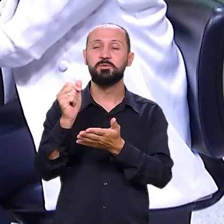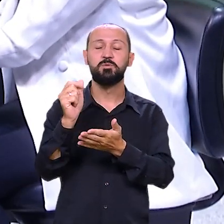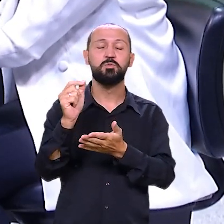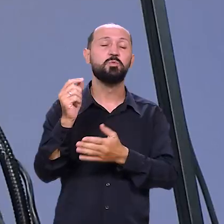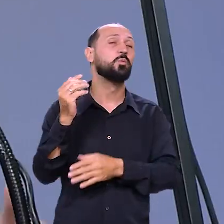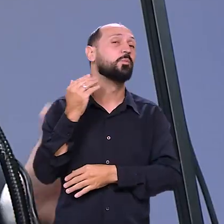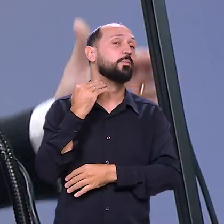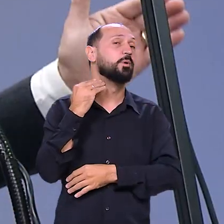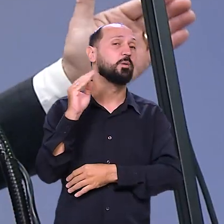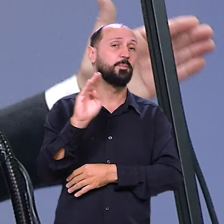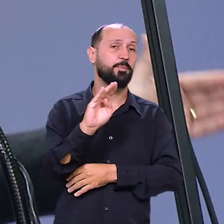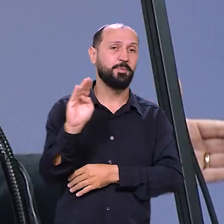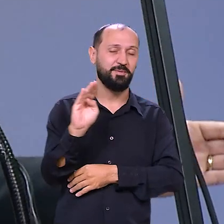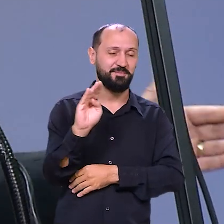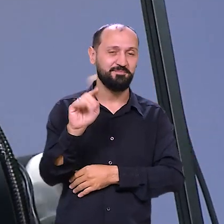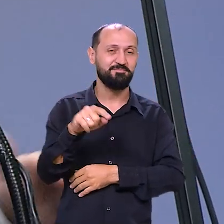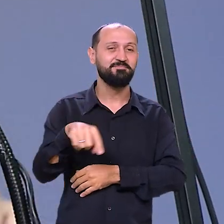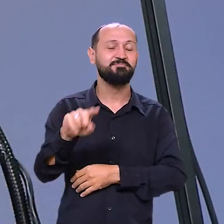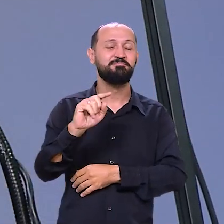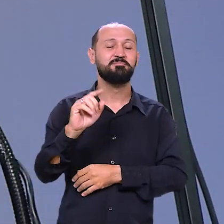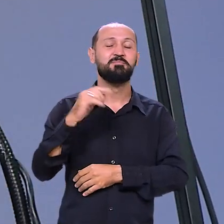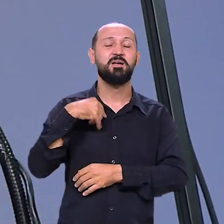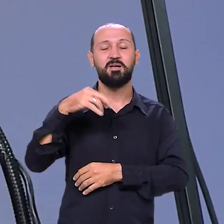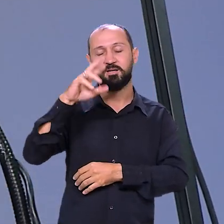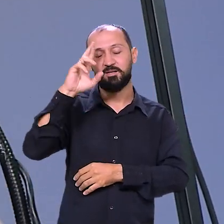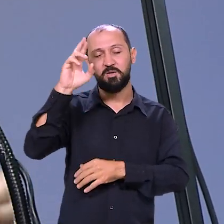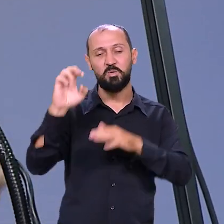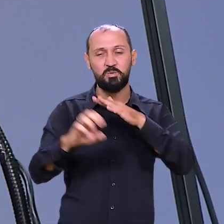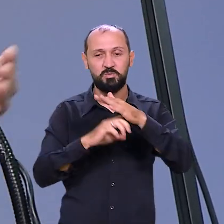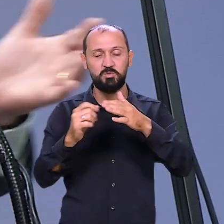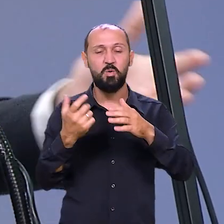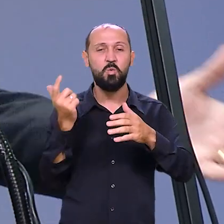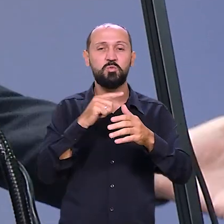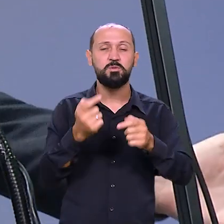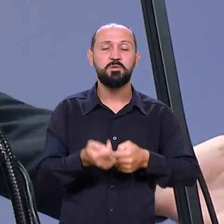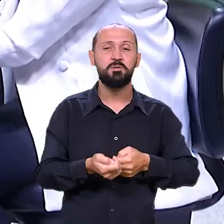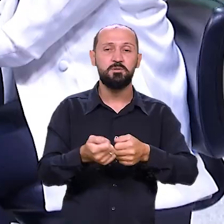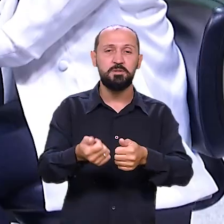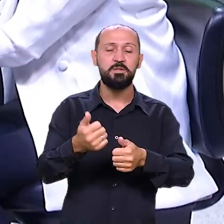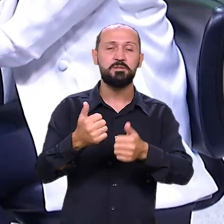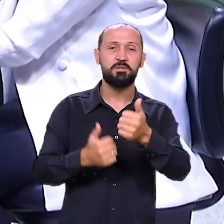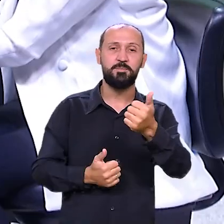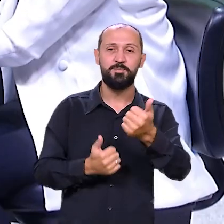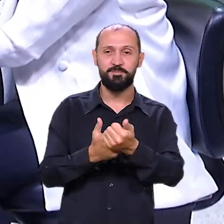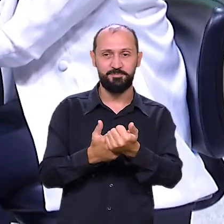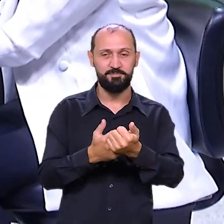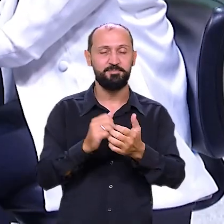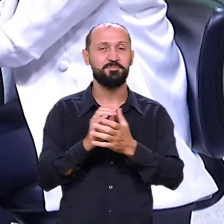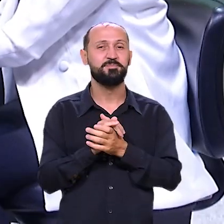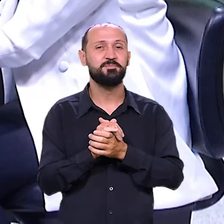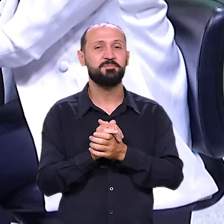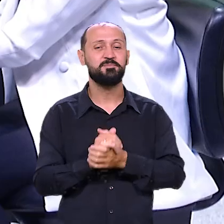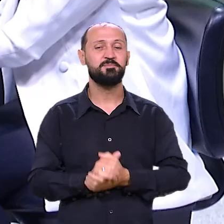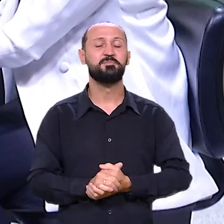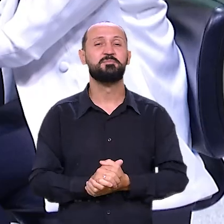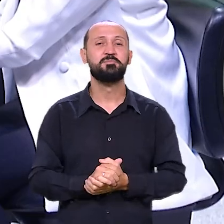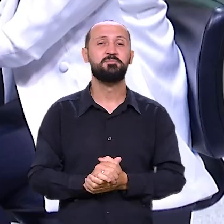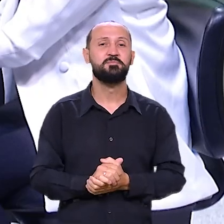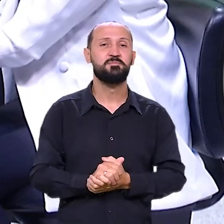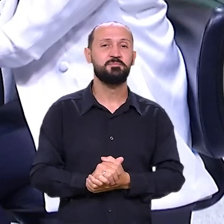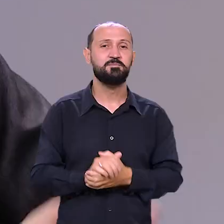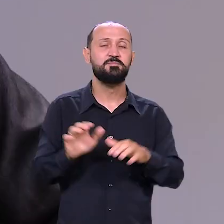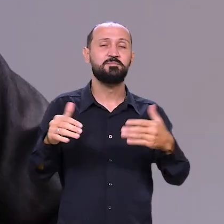Banco do Brasil para os empresários poderem ofertar essa assistência técnica.